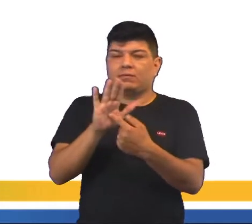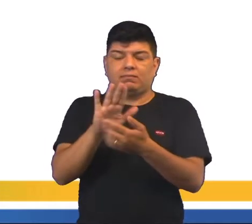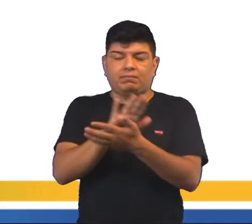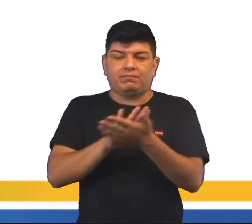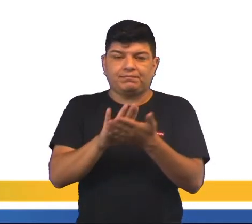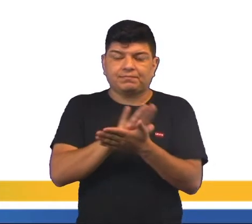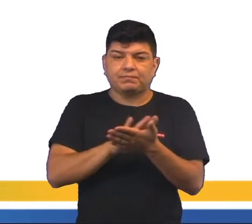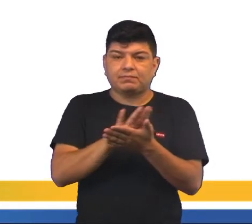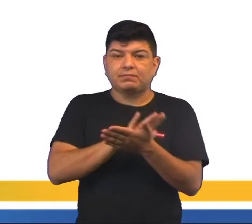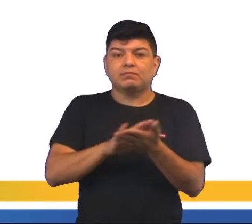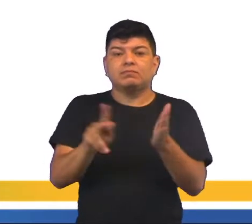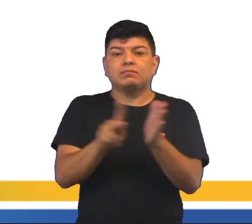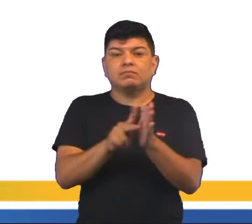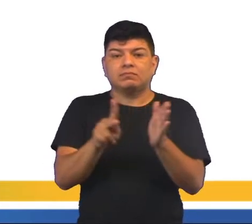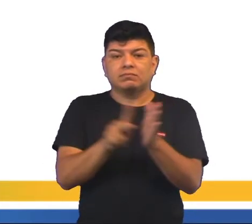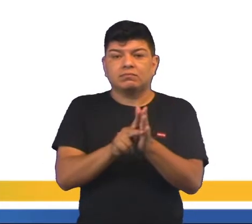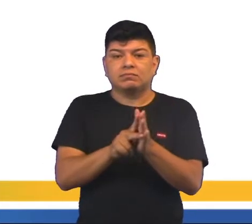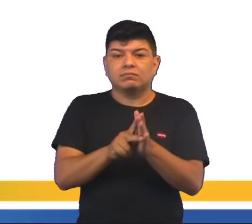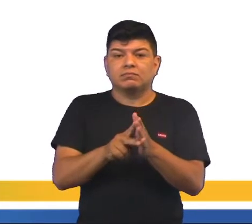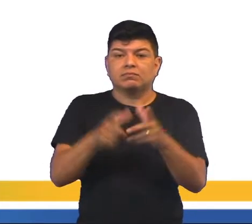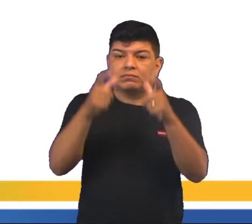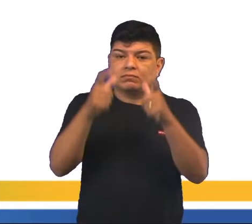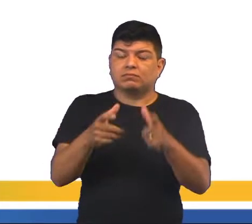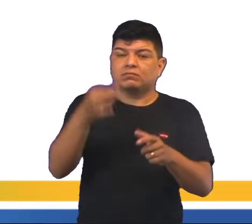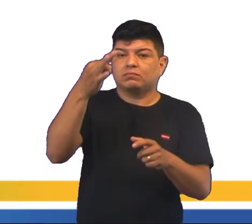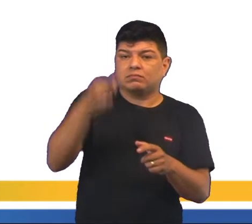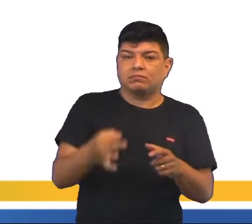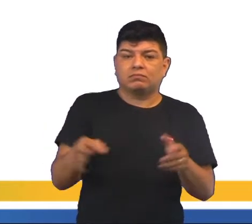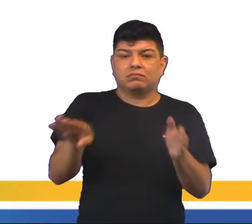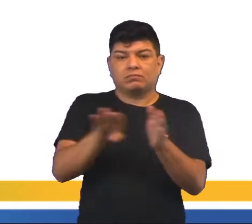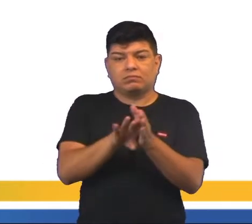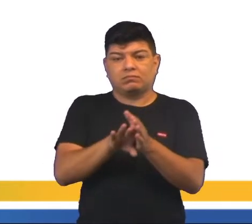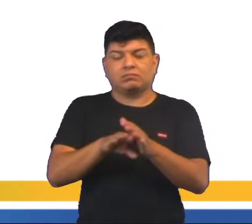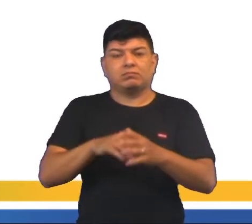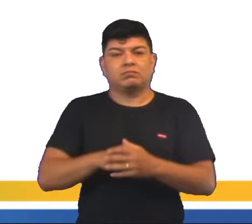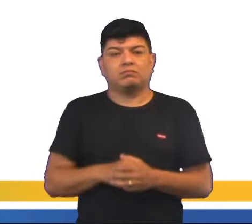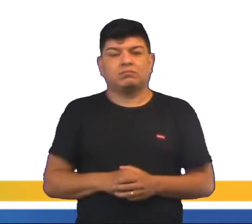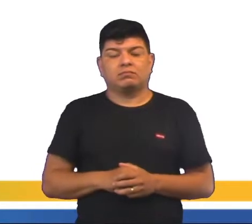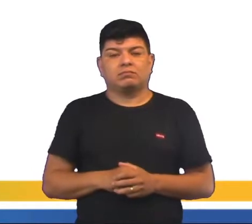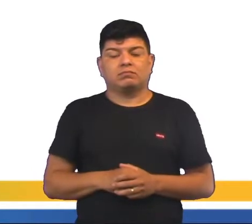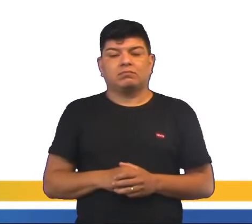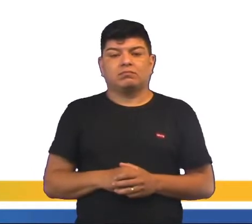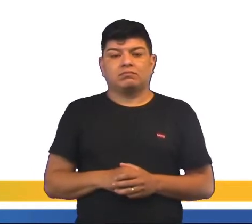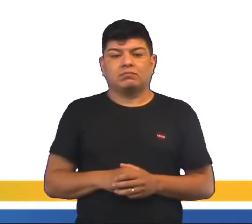apresentarem de forma concreta um caminho viável para chegar ao socialismo.